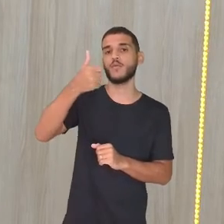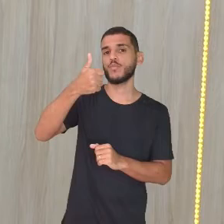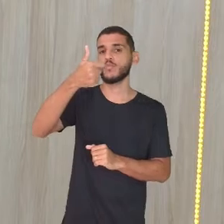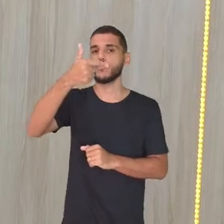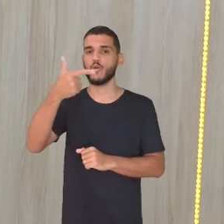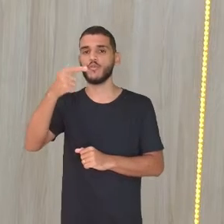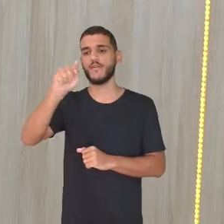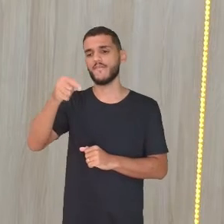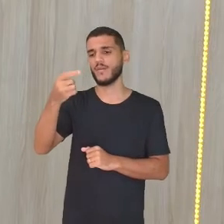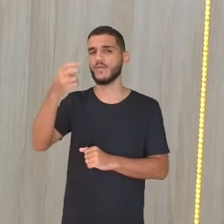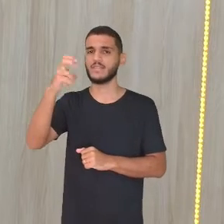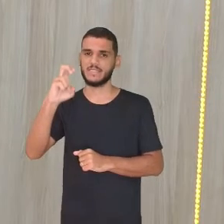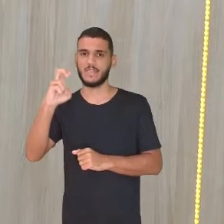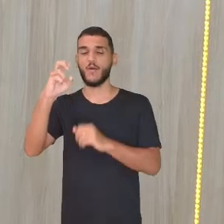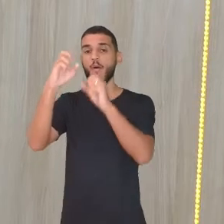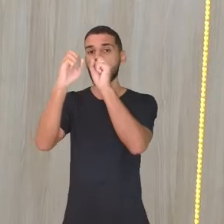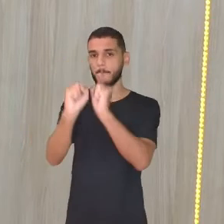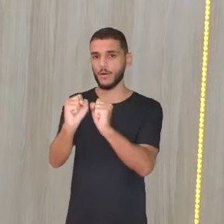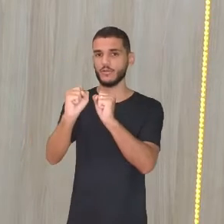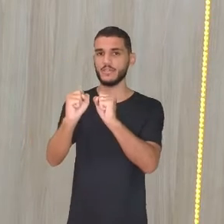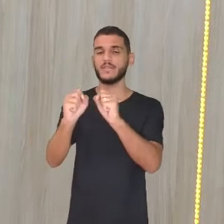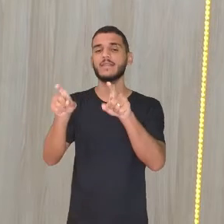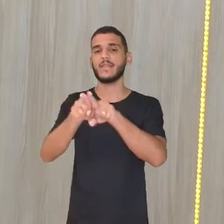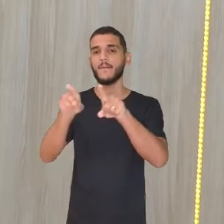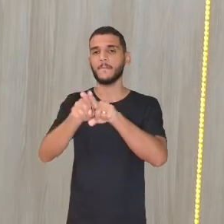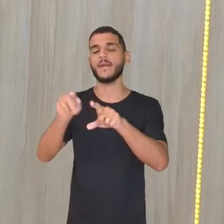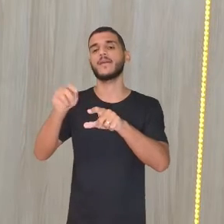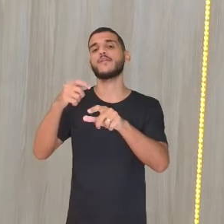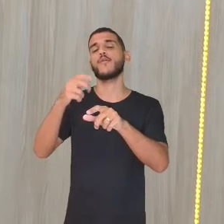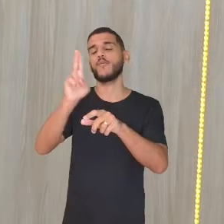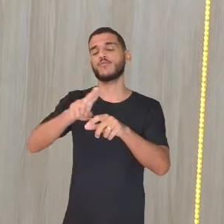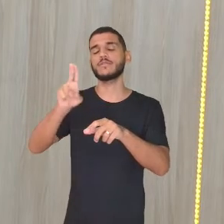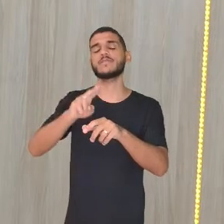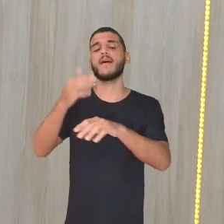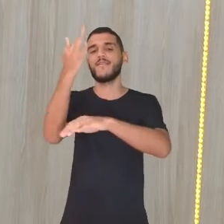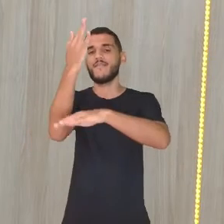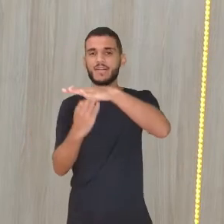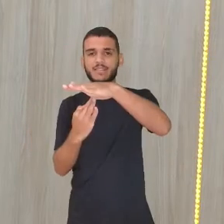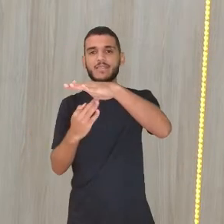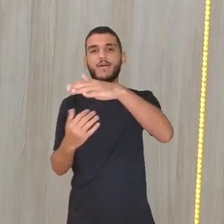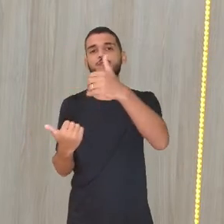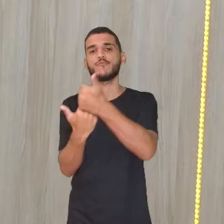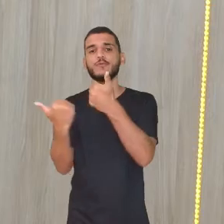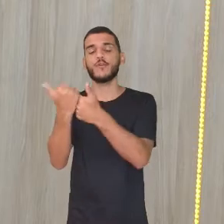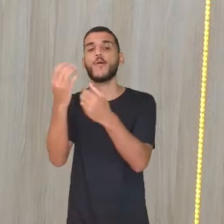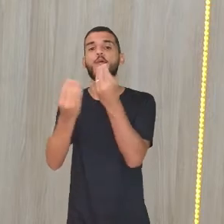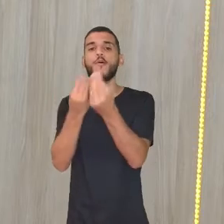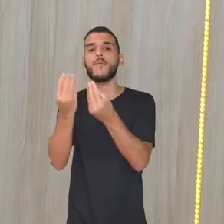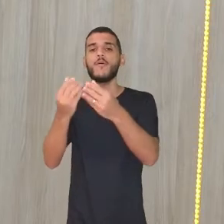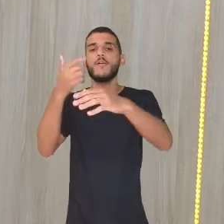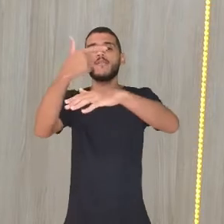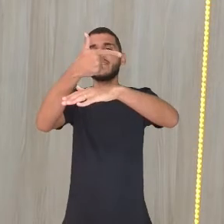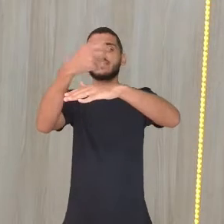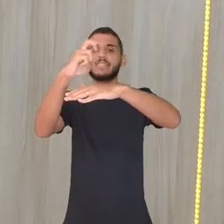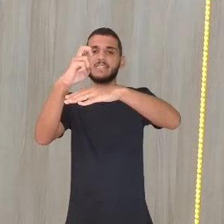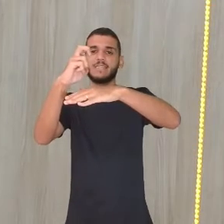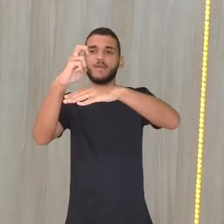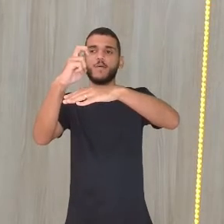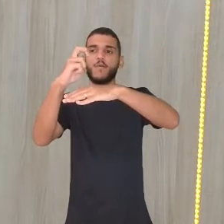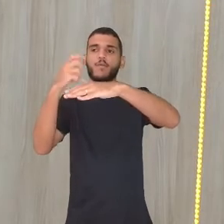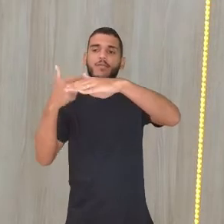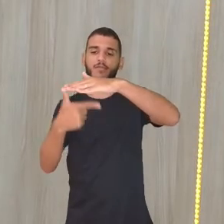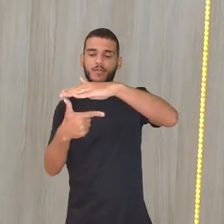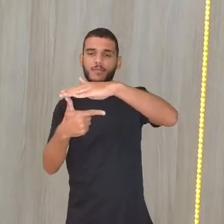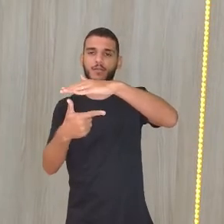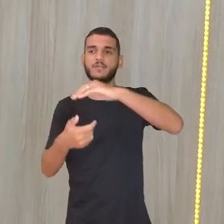12,5 pode ser escrito na forma de uma fração como 25 dividido por 2, certo? E a gente também